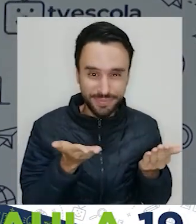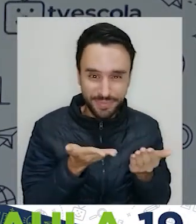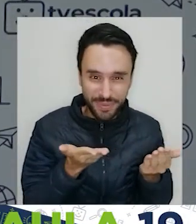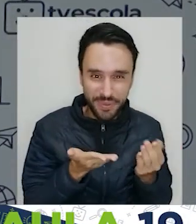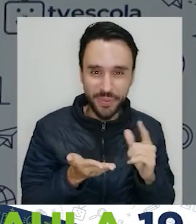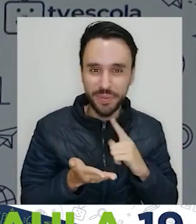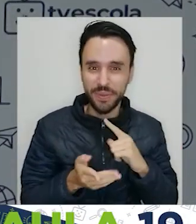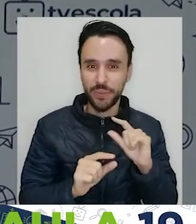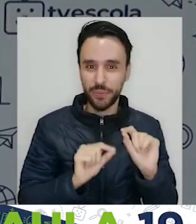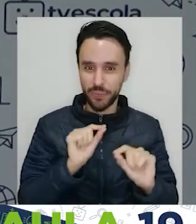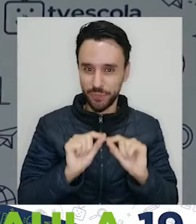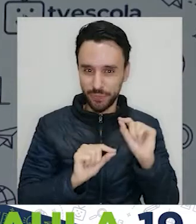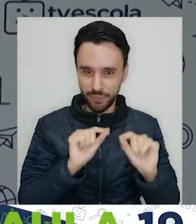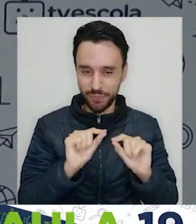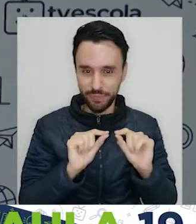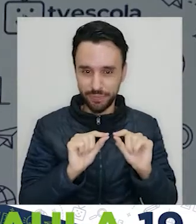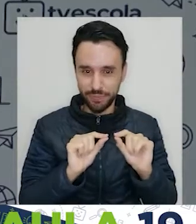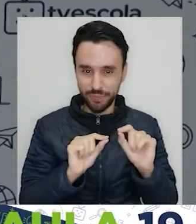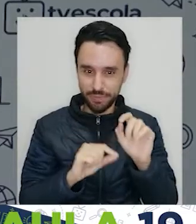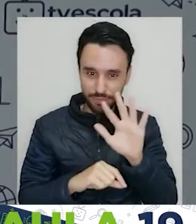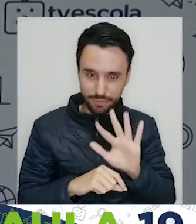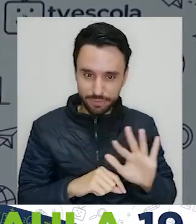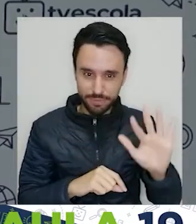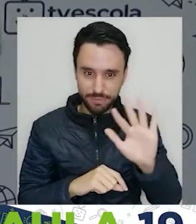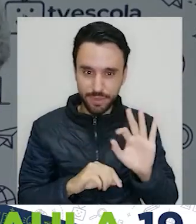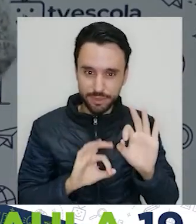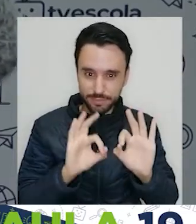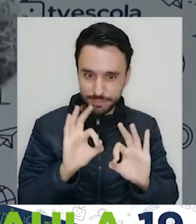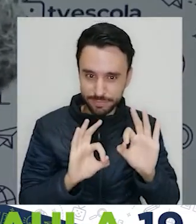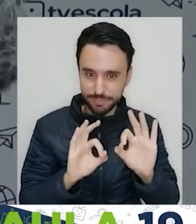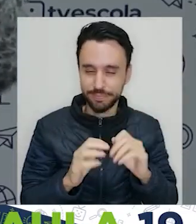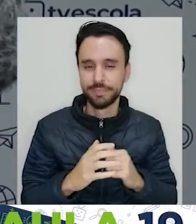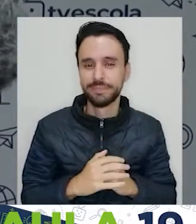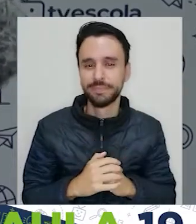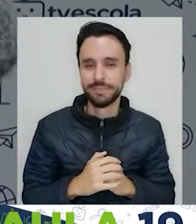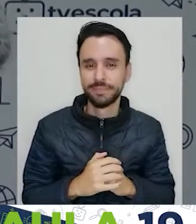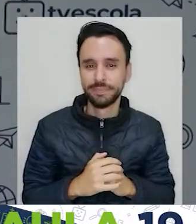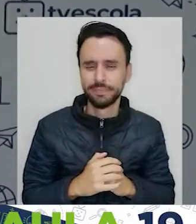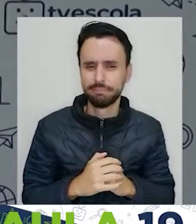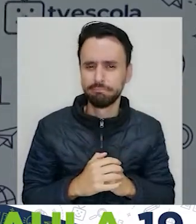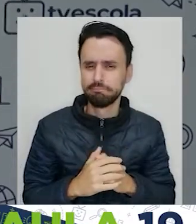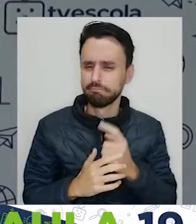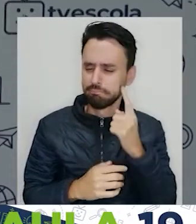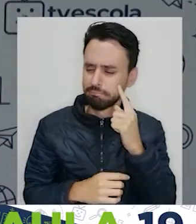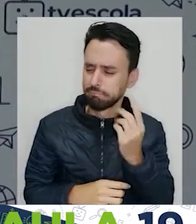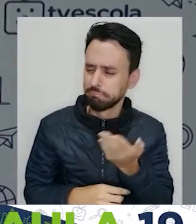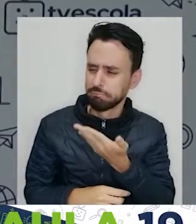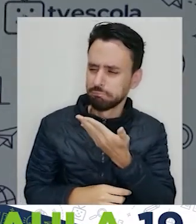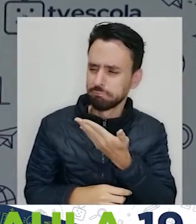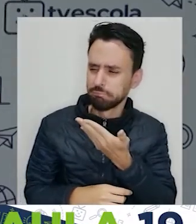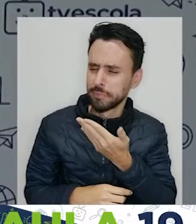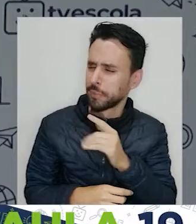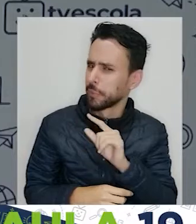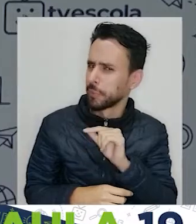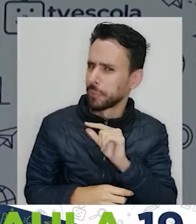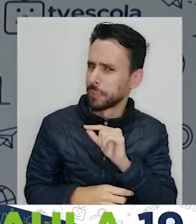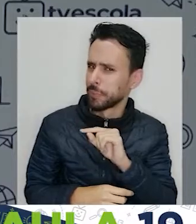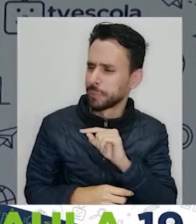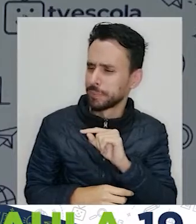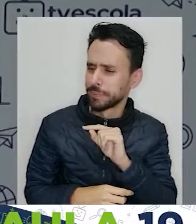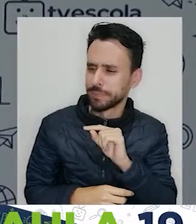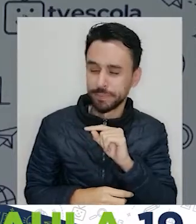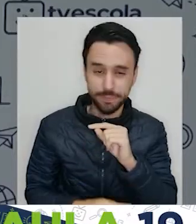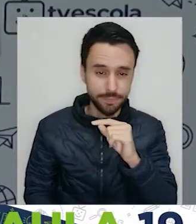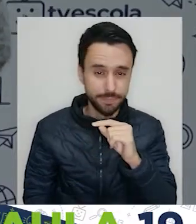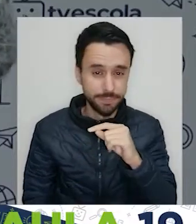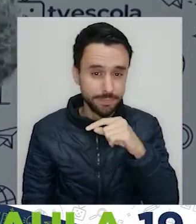colocar também uma imagem na tela de vocês. O que vocês estão vendo? Isso é